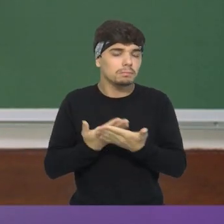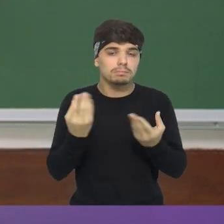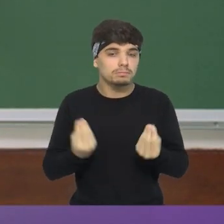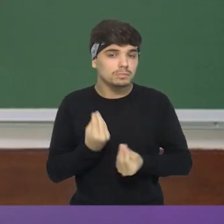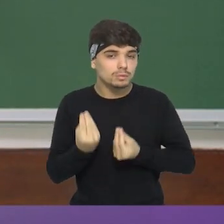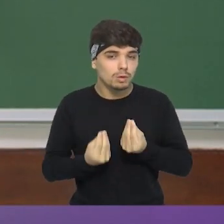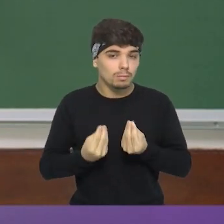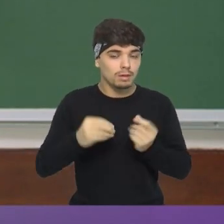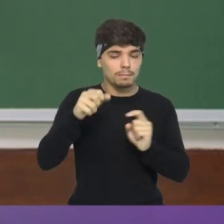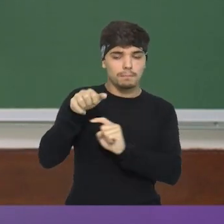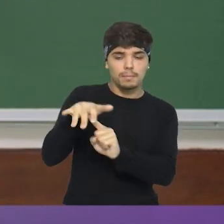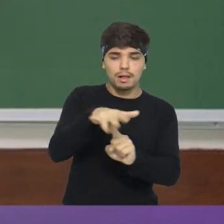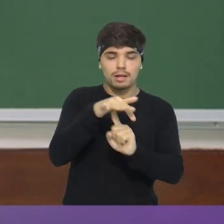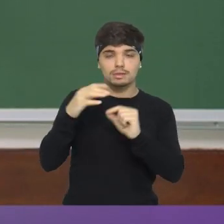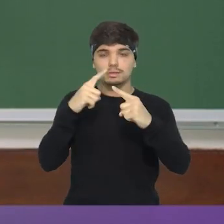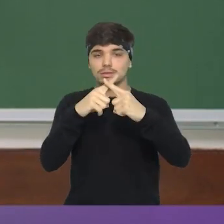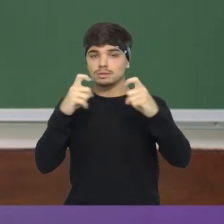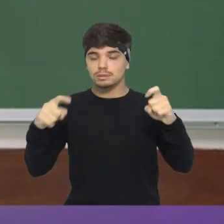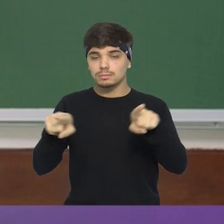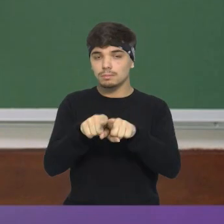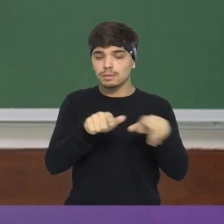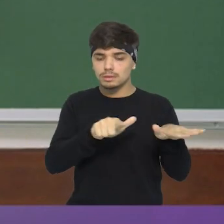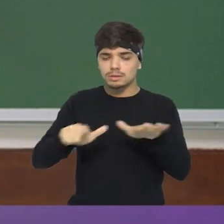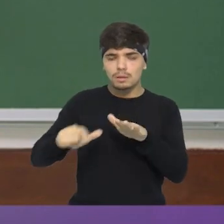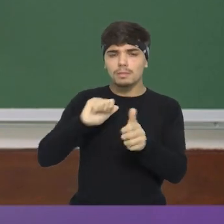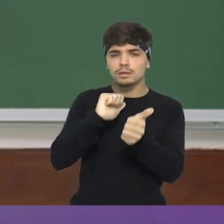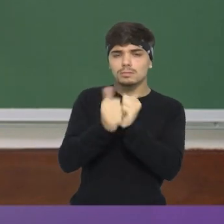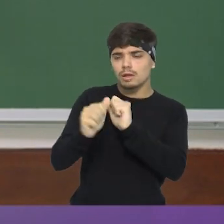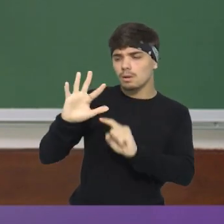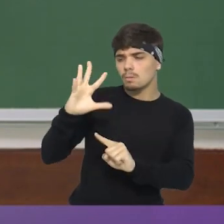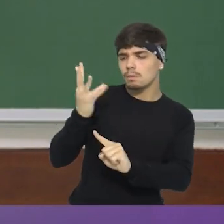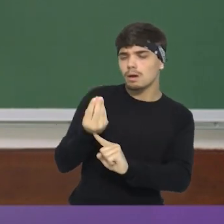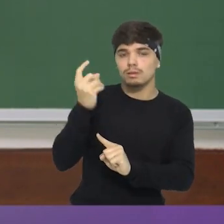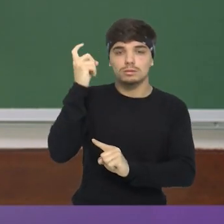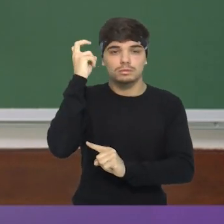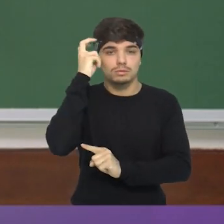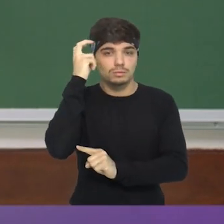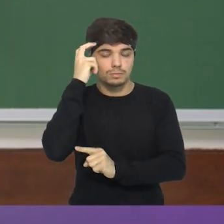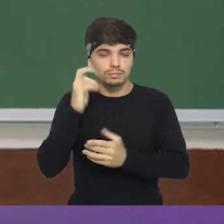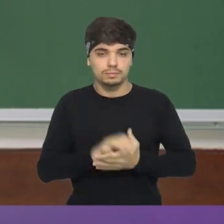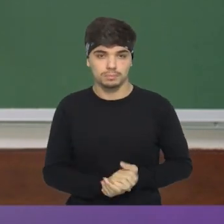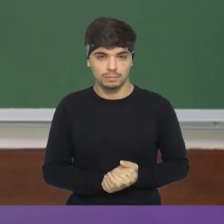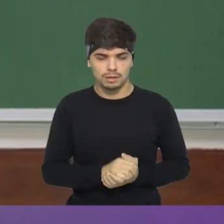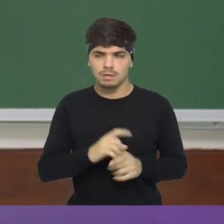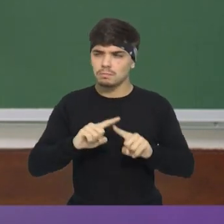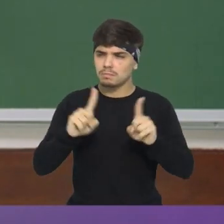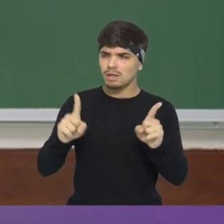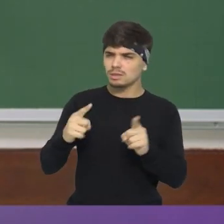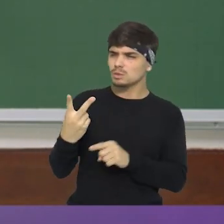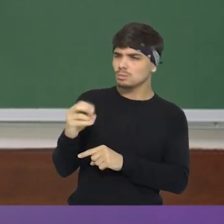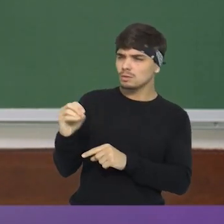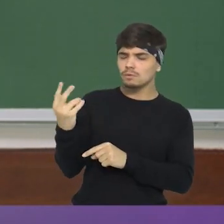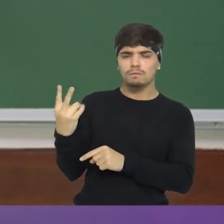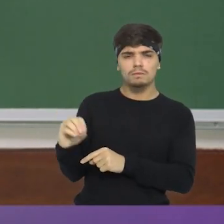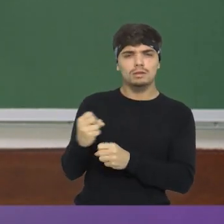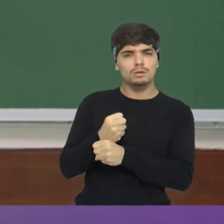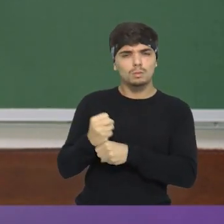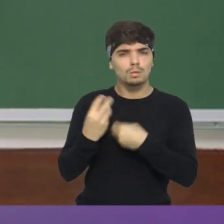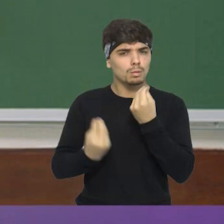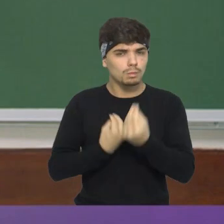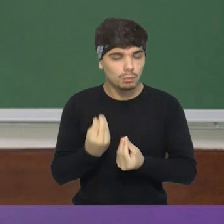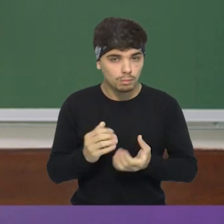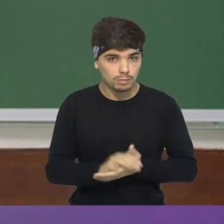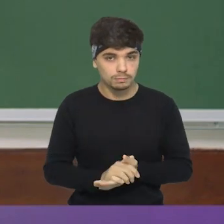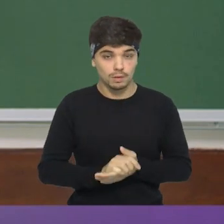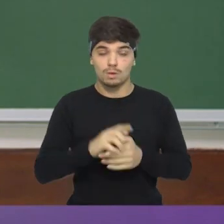letivo, como feiras de ciências, semana esportiva, artístico, cultural. Mas em 2020, como